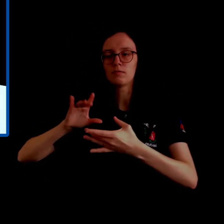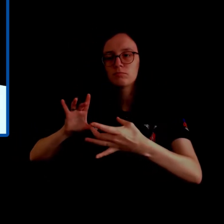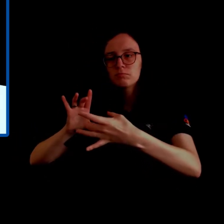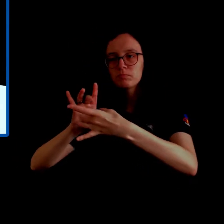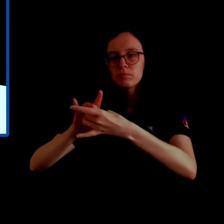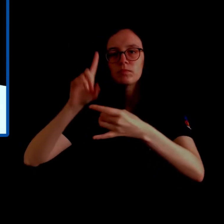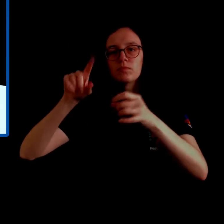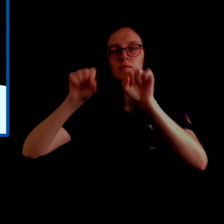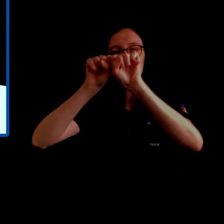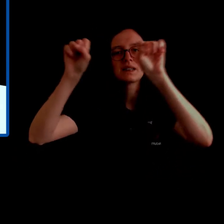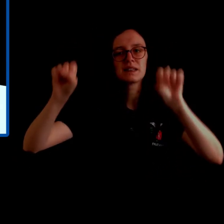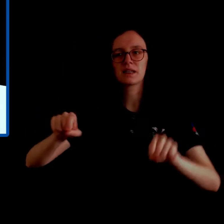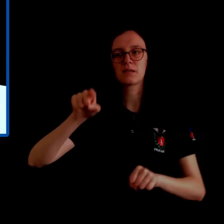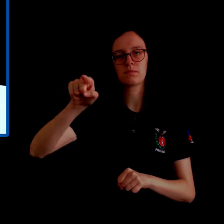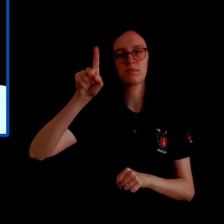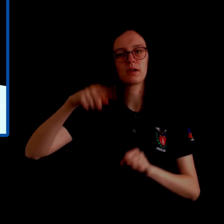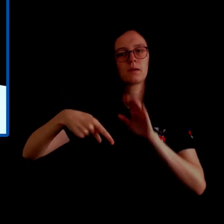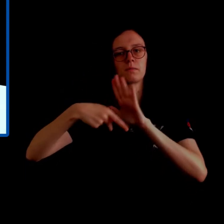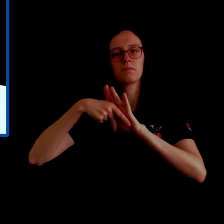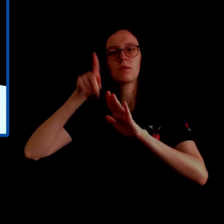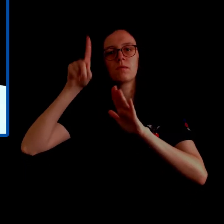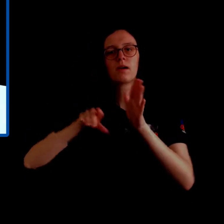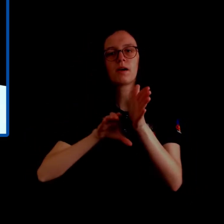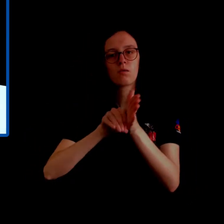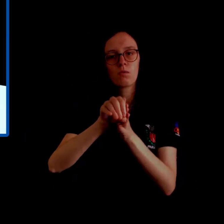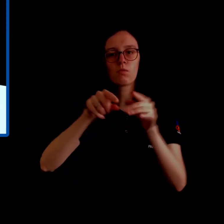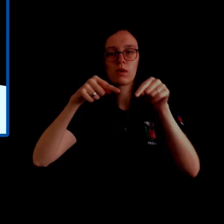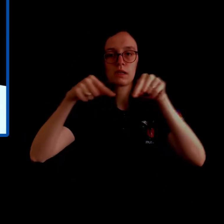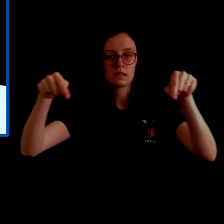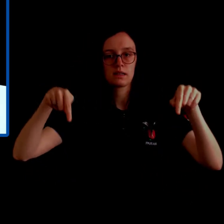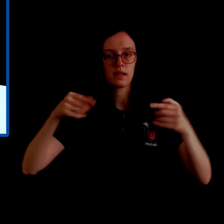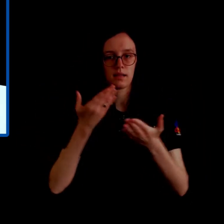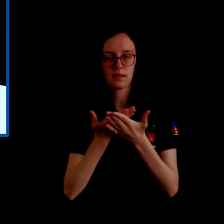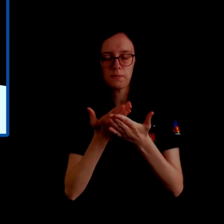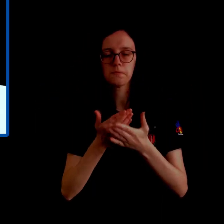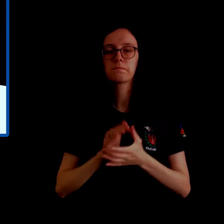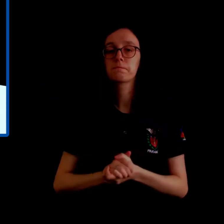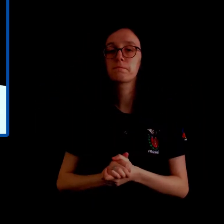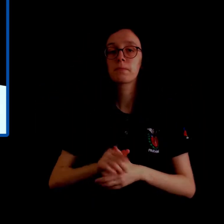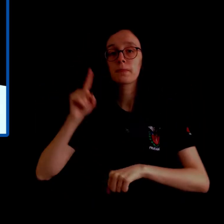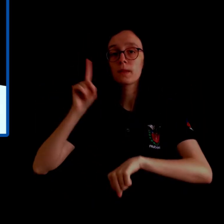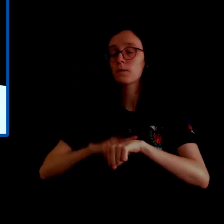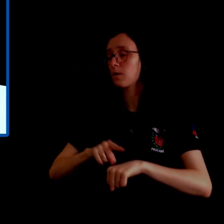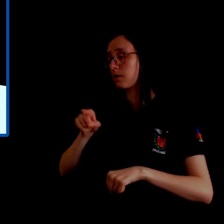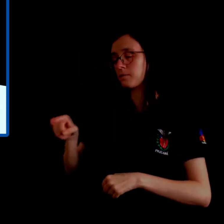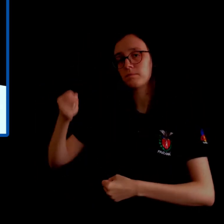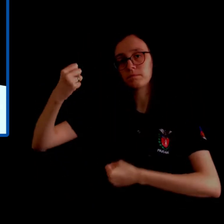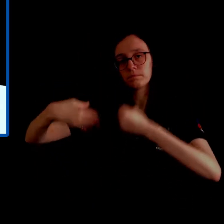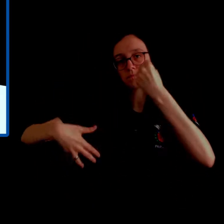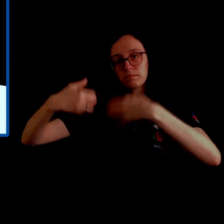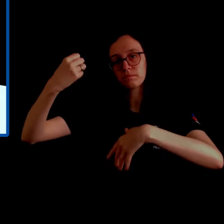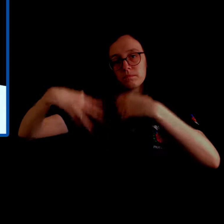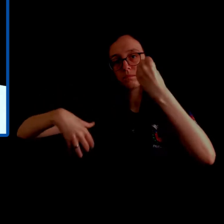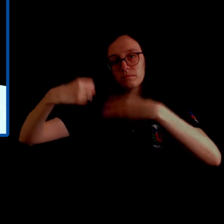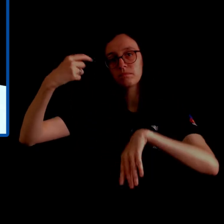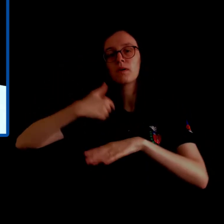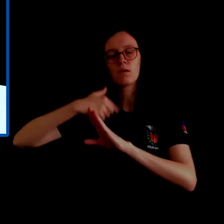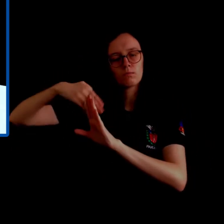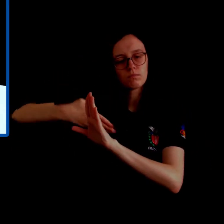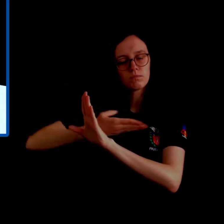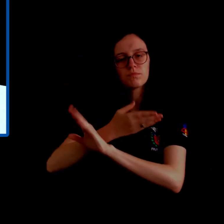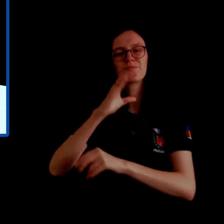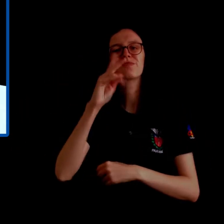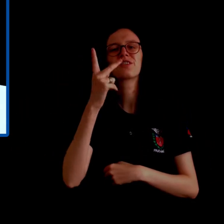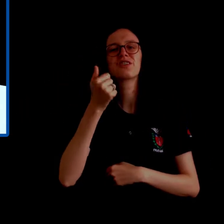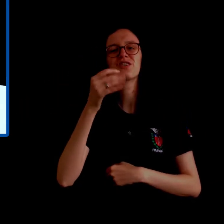está trabalhando com vocês no Google Classroom. Quando o Tiago estiver explicando aqui, eu vou para o chat para